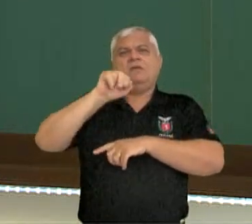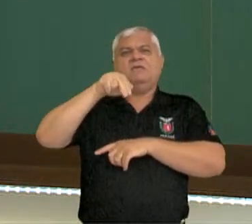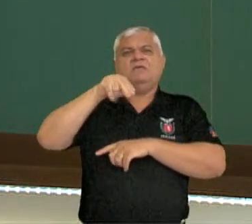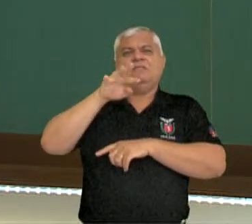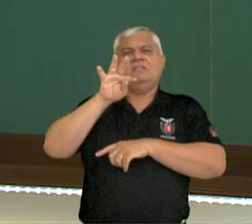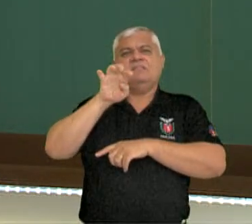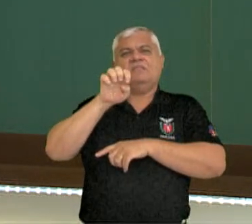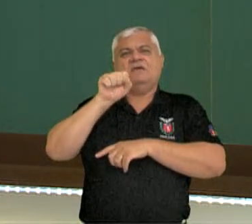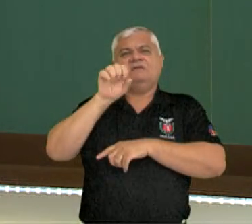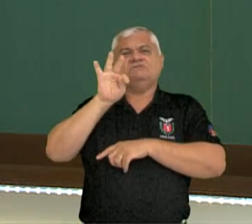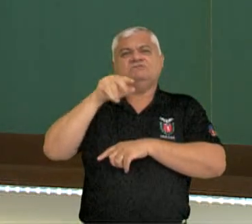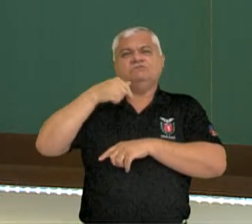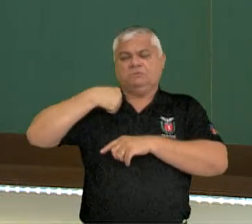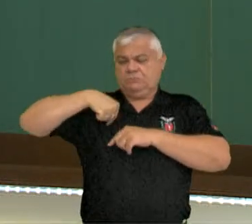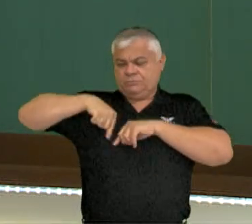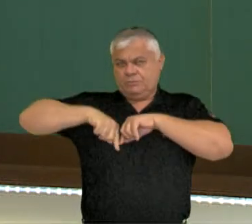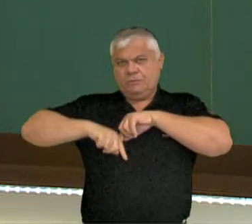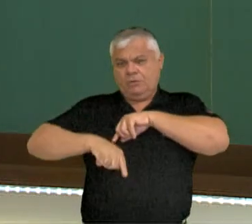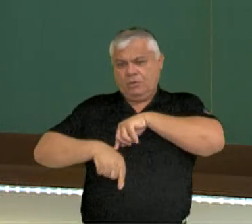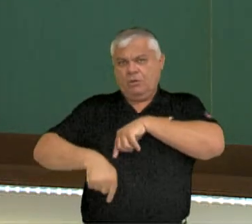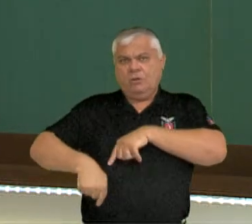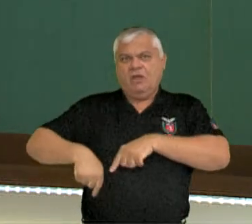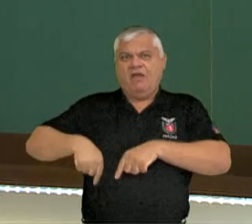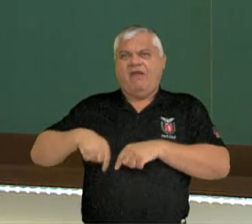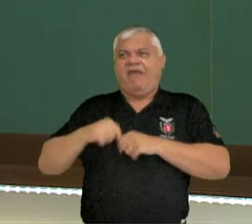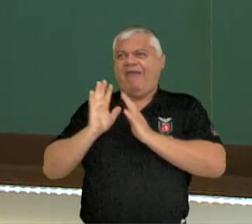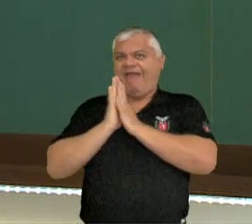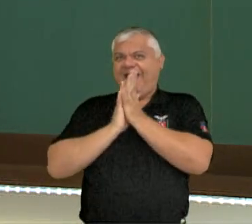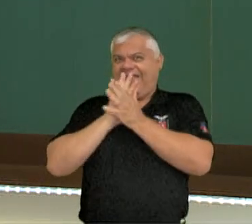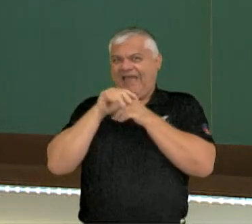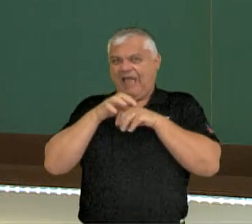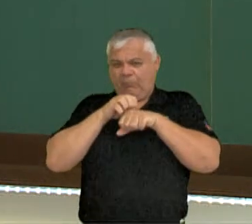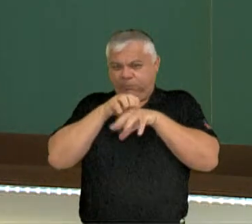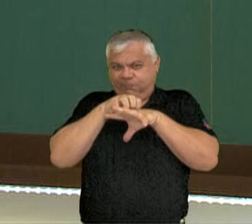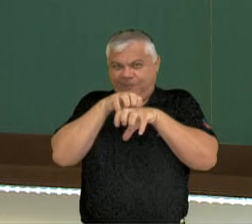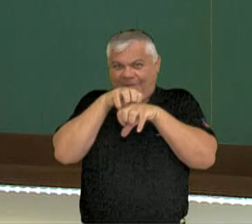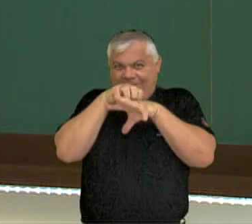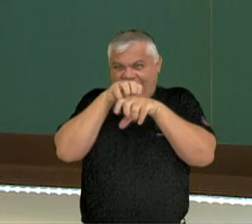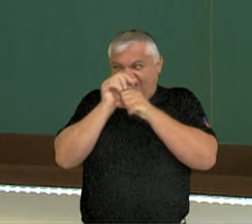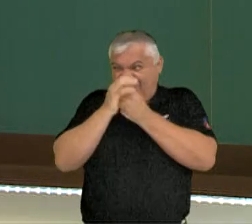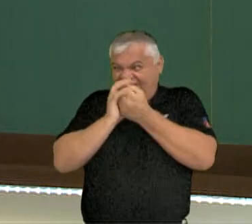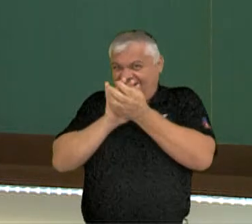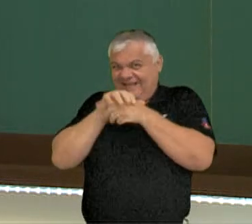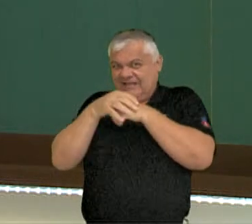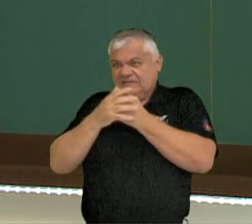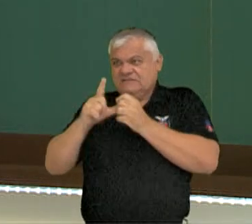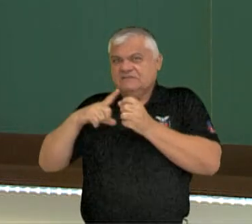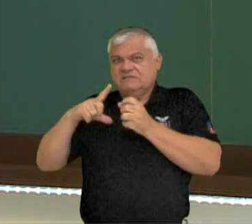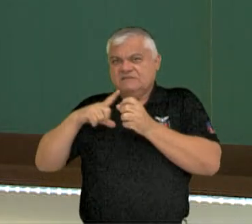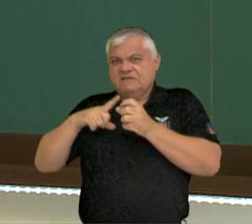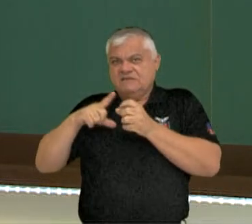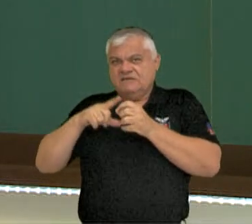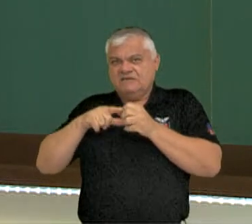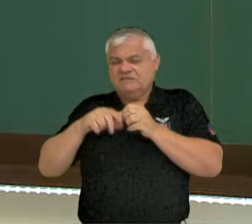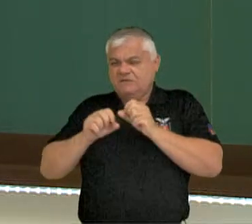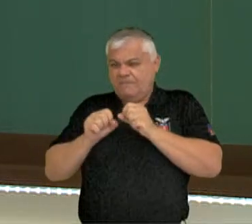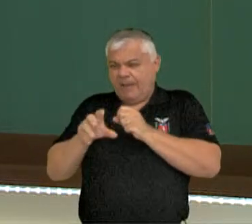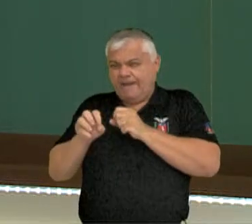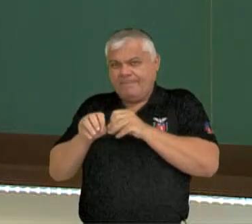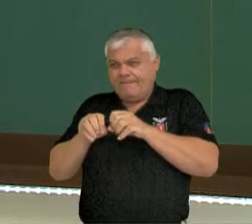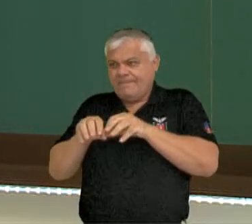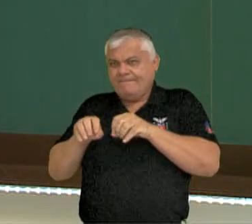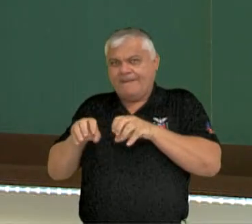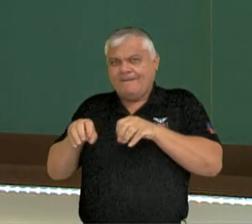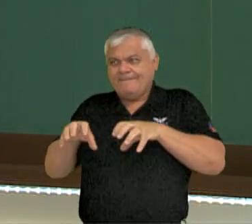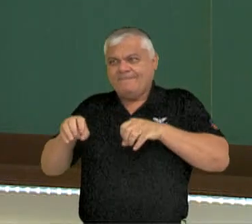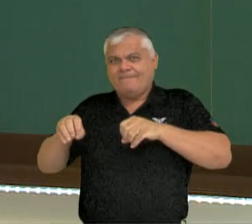ameba percebe que ela está num ambiente propício, que tem água e tem alimento para ela acaba saindo, né, desses cistos. Essas